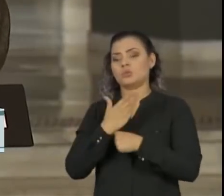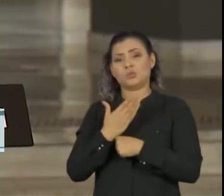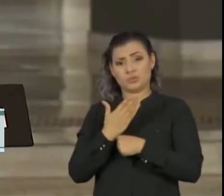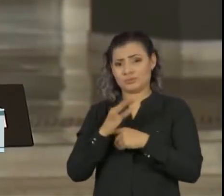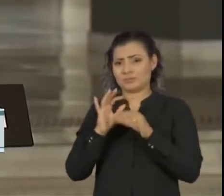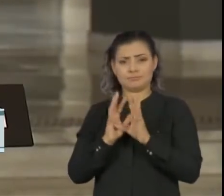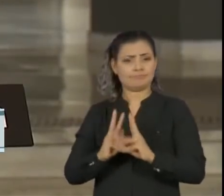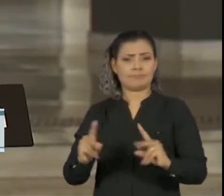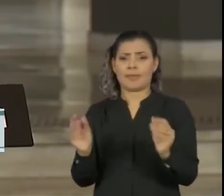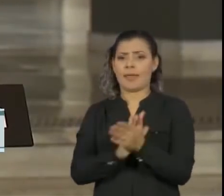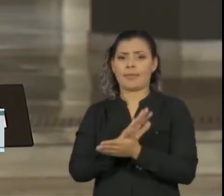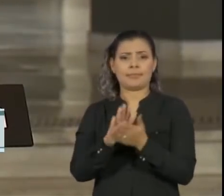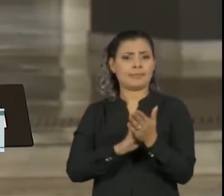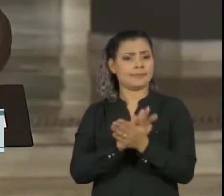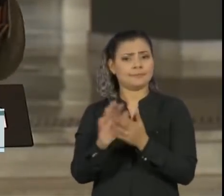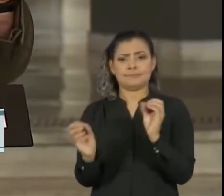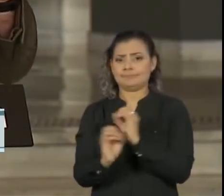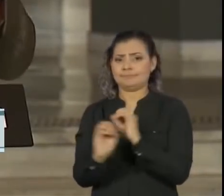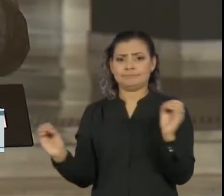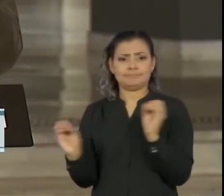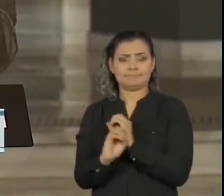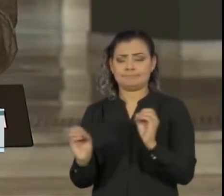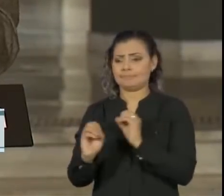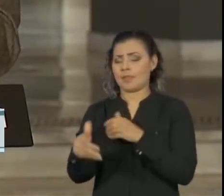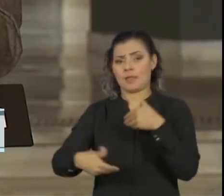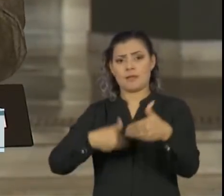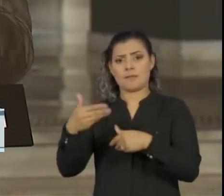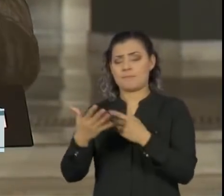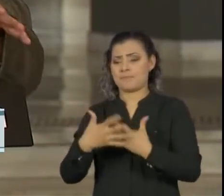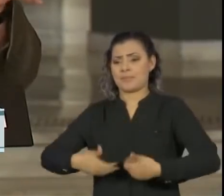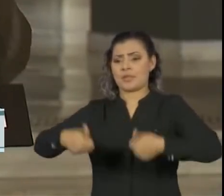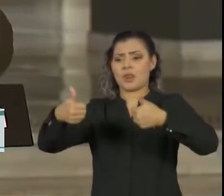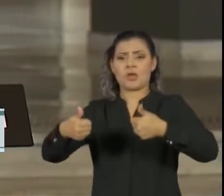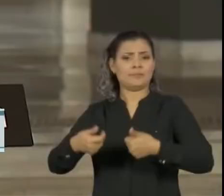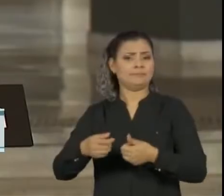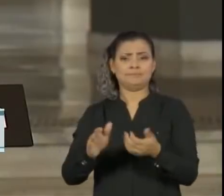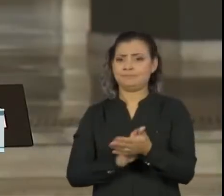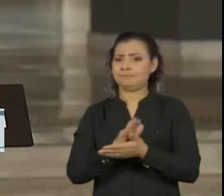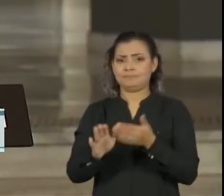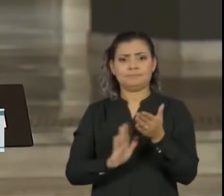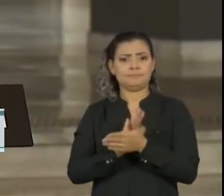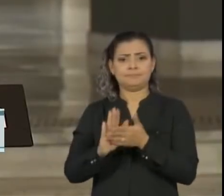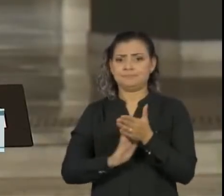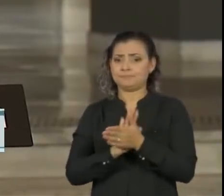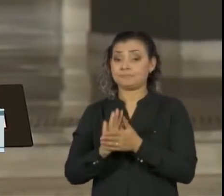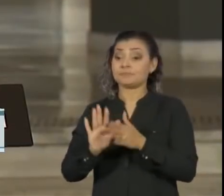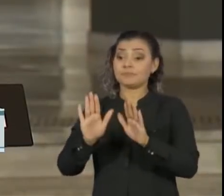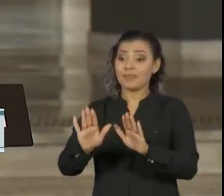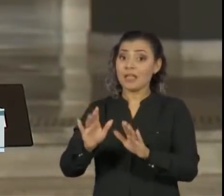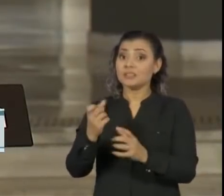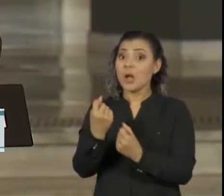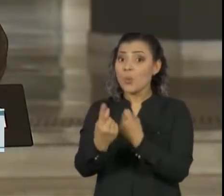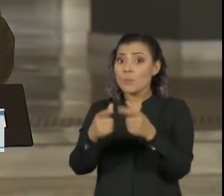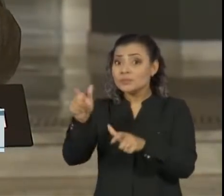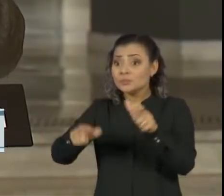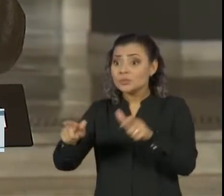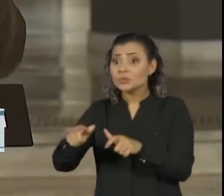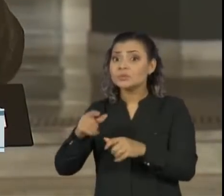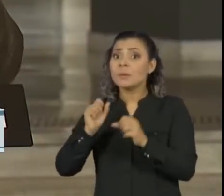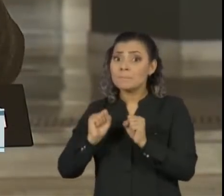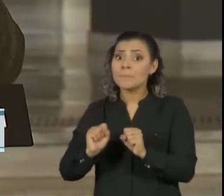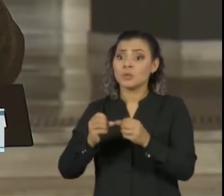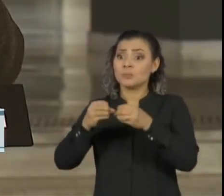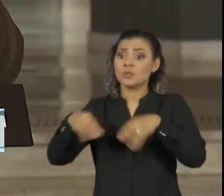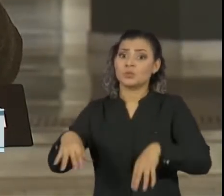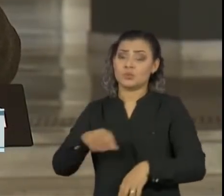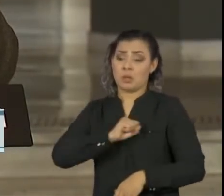dela era neutra em relação a qualquer melhora, ou em algumas situações ela tinha um potencial tóxico por